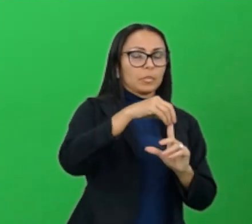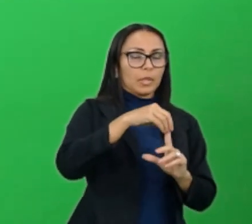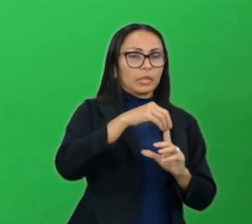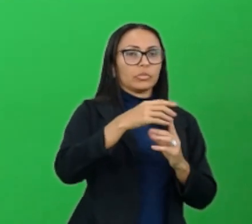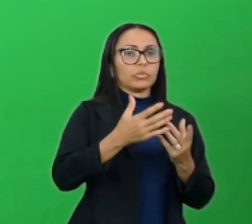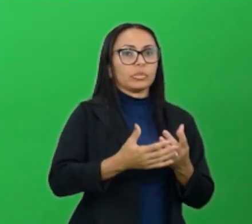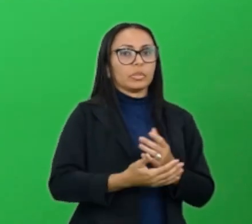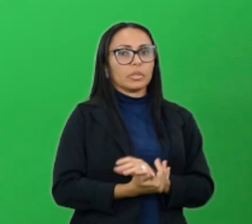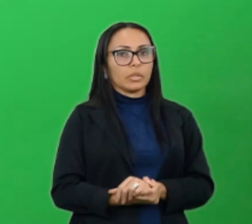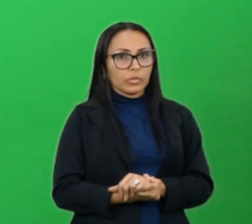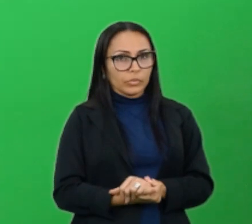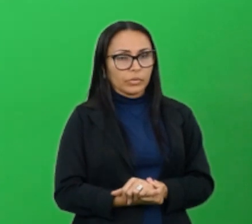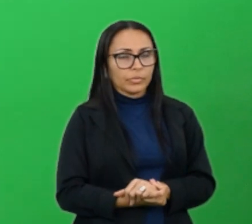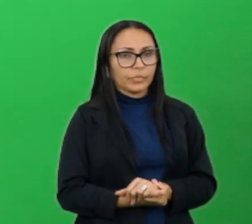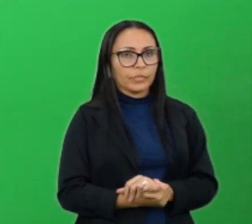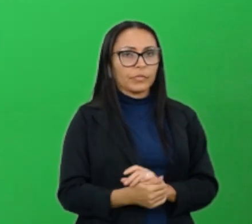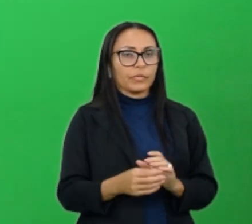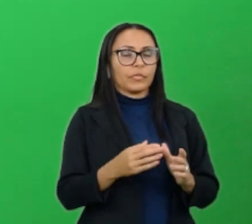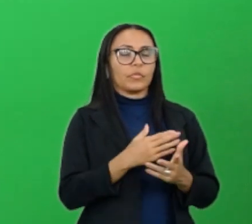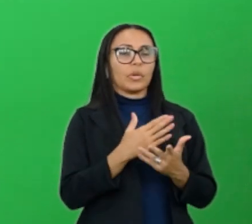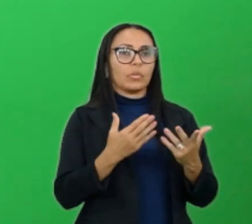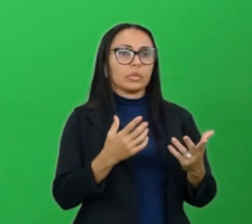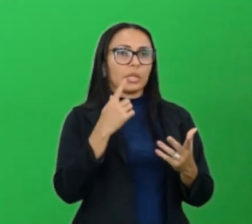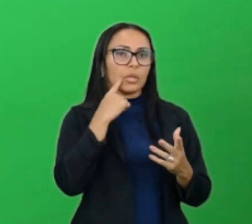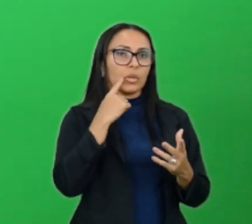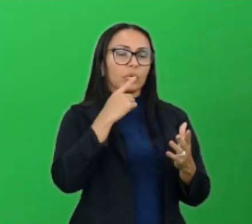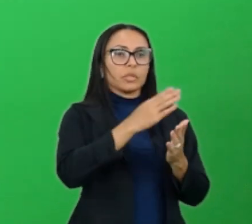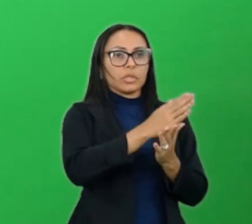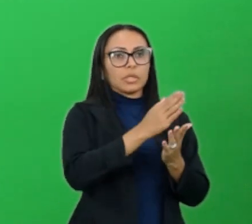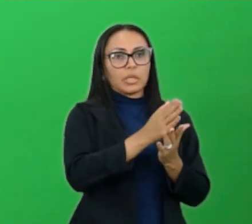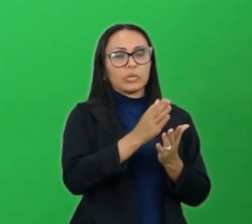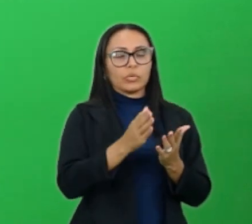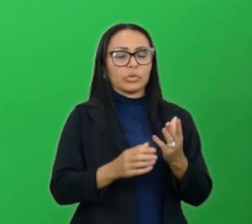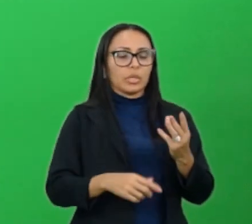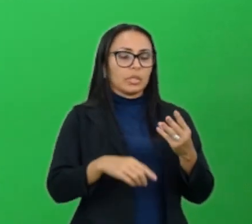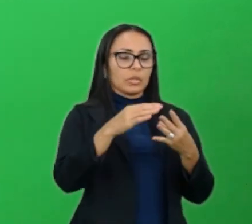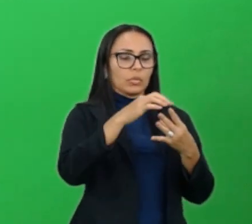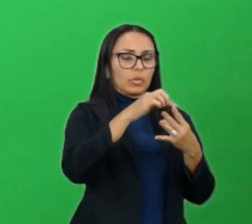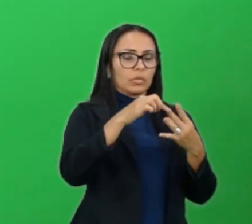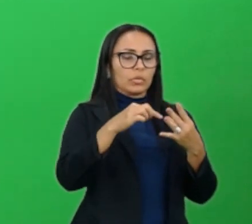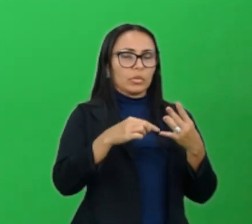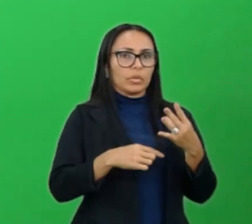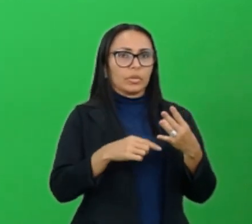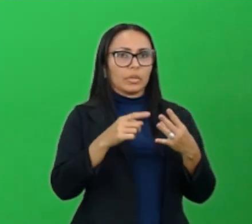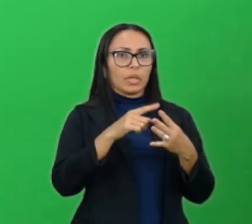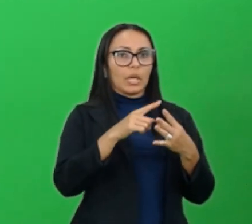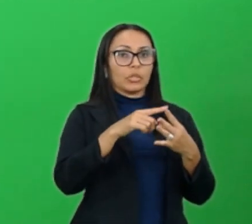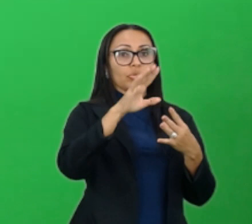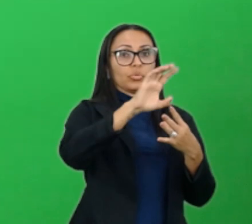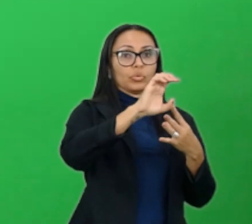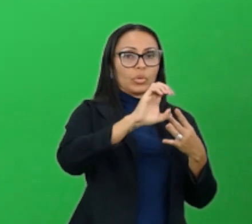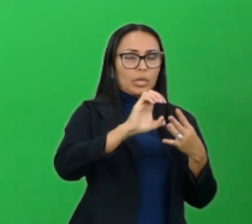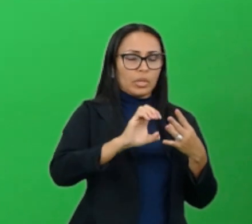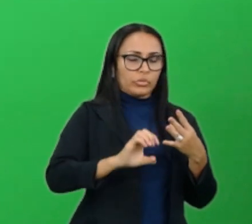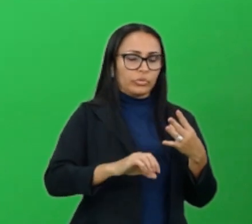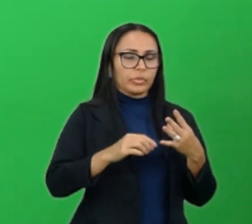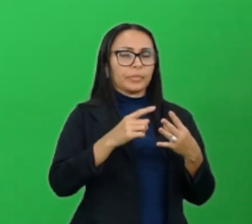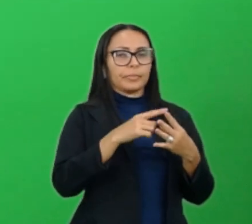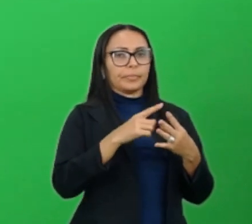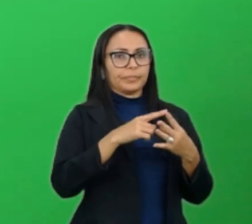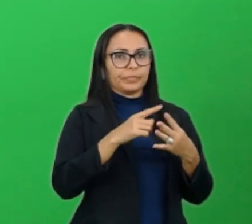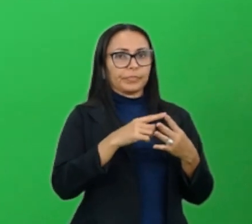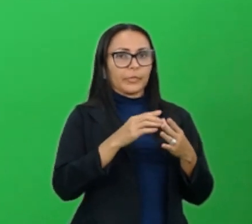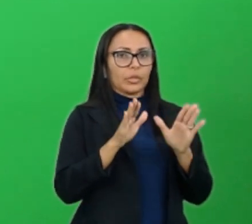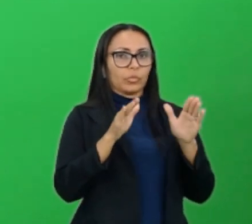emergir os indicadores. Esses 4 grupos são condições estruturais, né, de um determinado país,